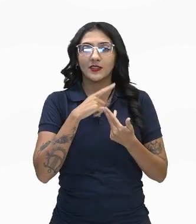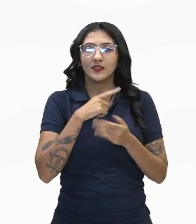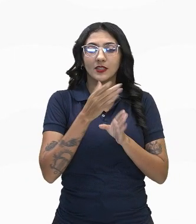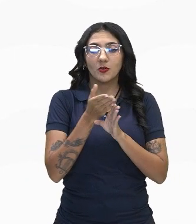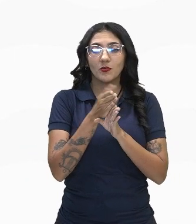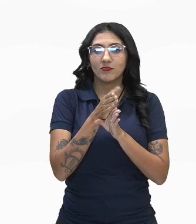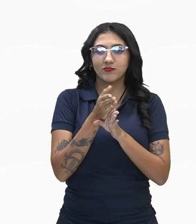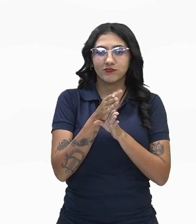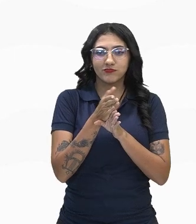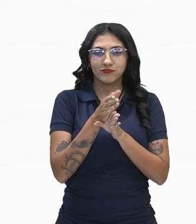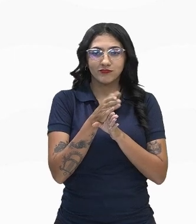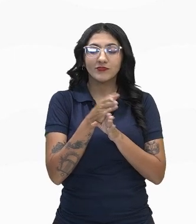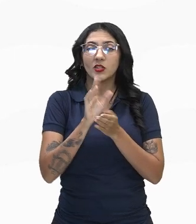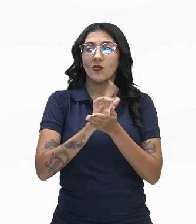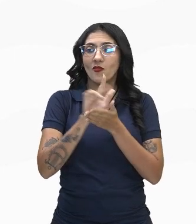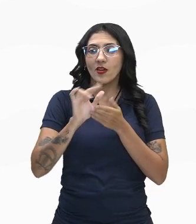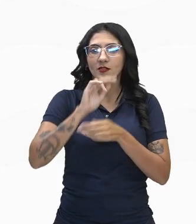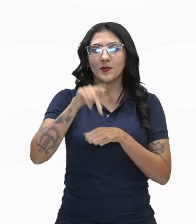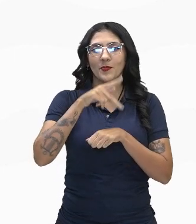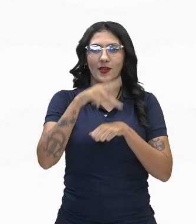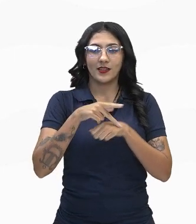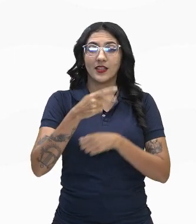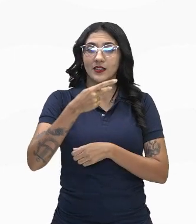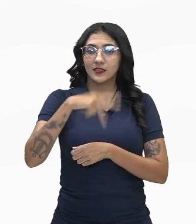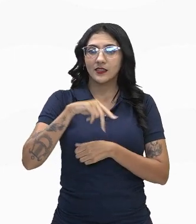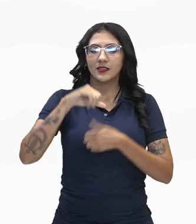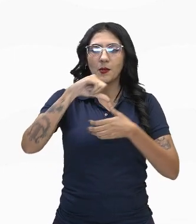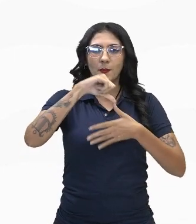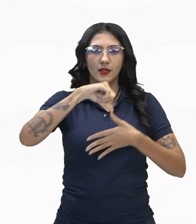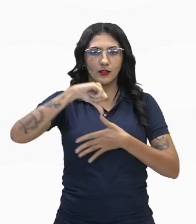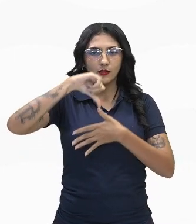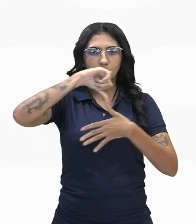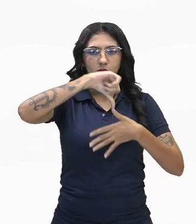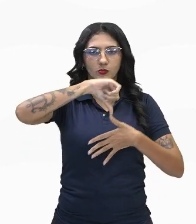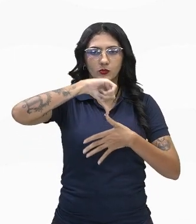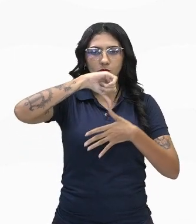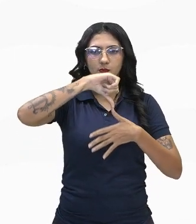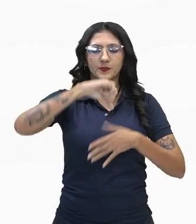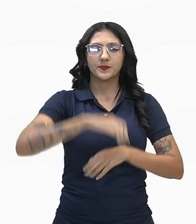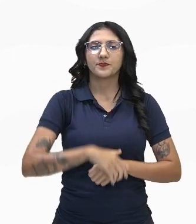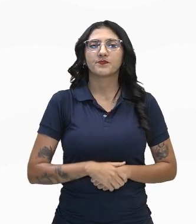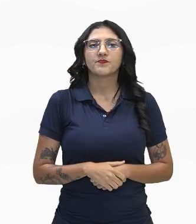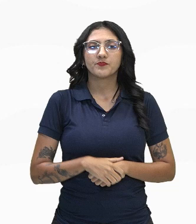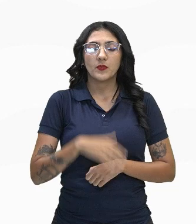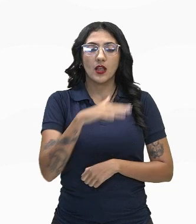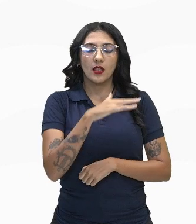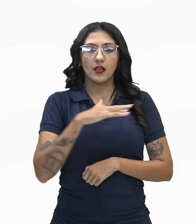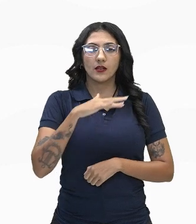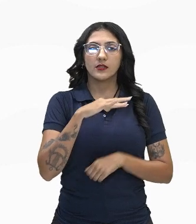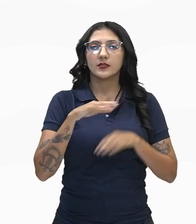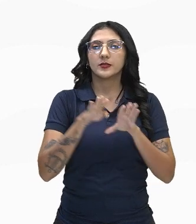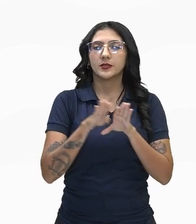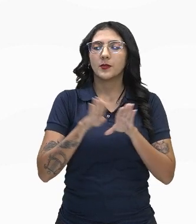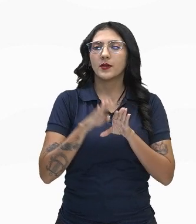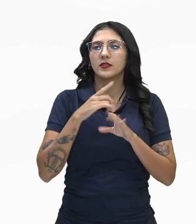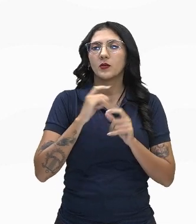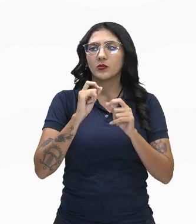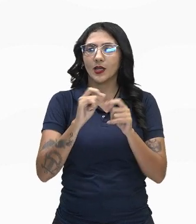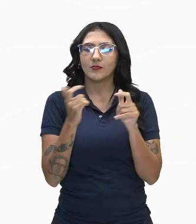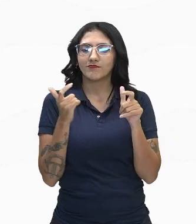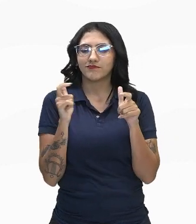com vários países aqui da América do Sul, tá? A região ela acaba sendo marcada por uma baixa